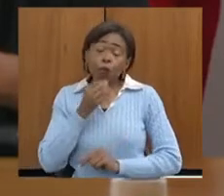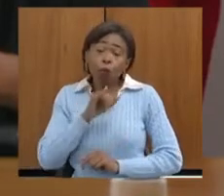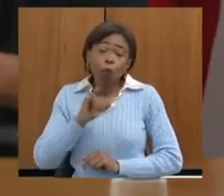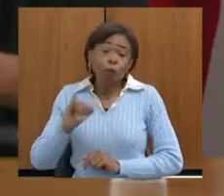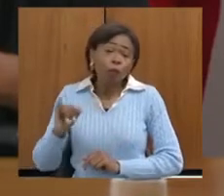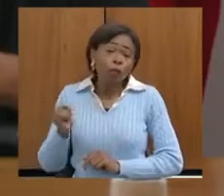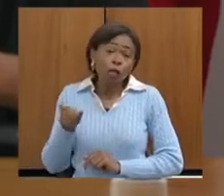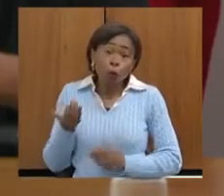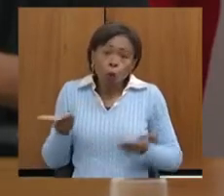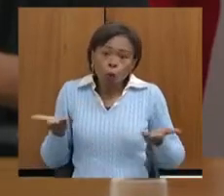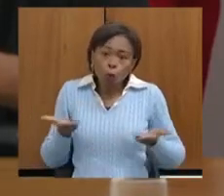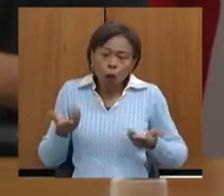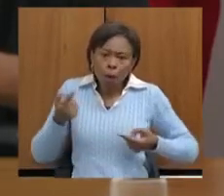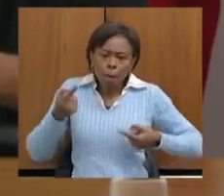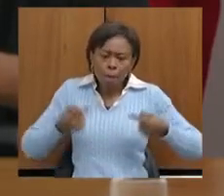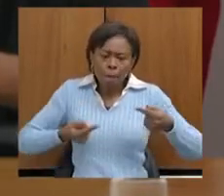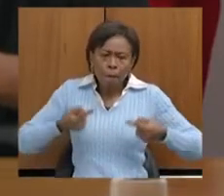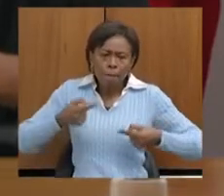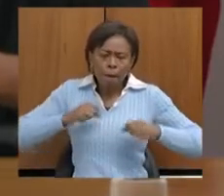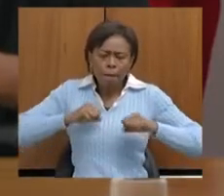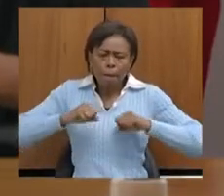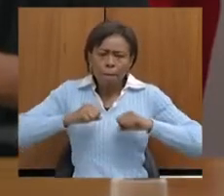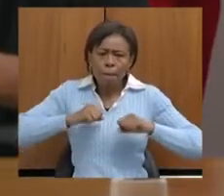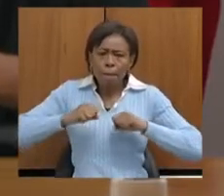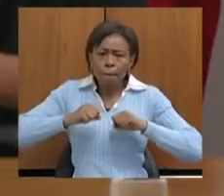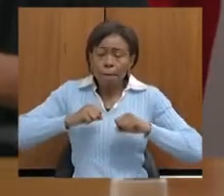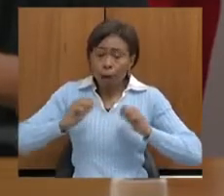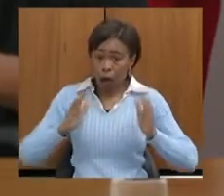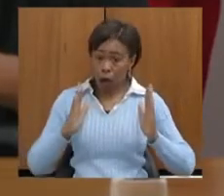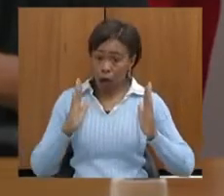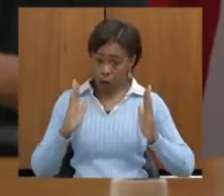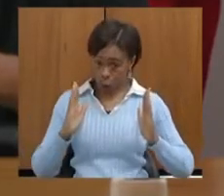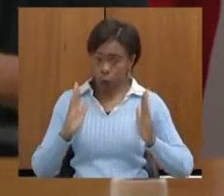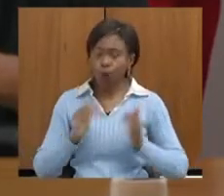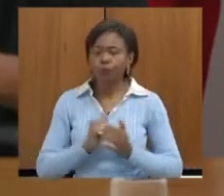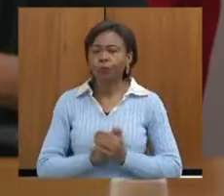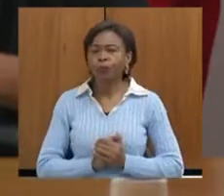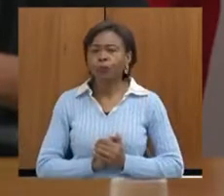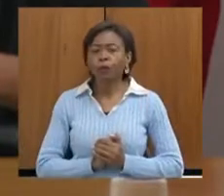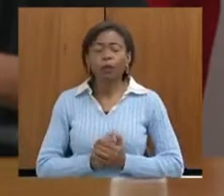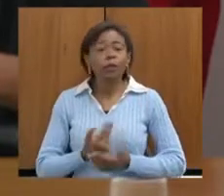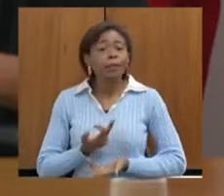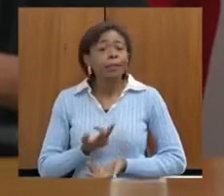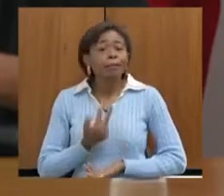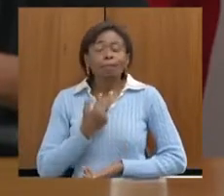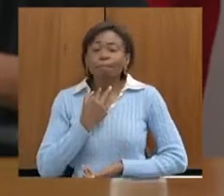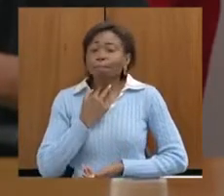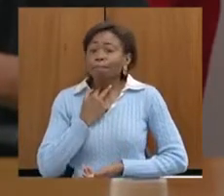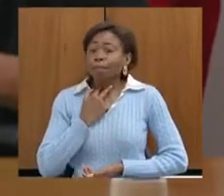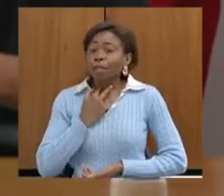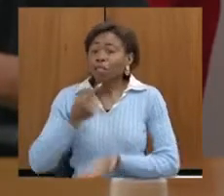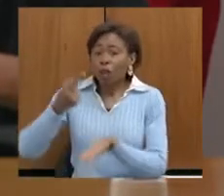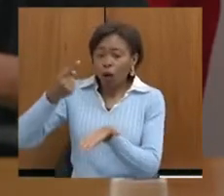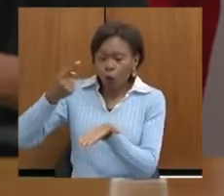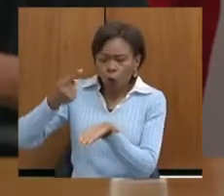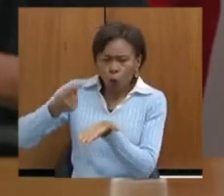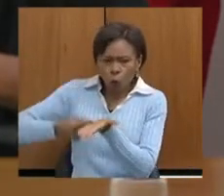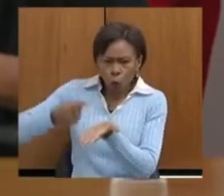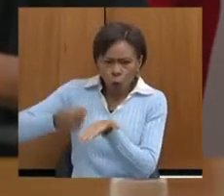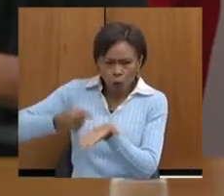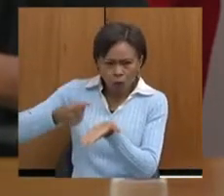do debate agora neste momento nós não podemos permitir que seja feita uma repactuação